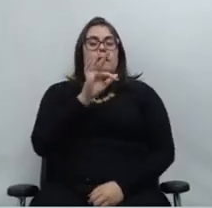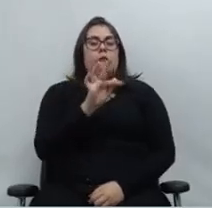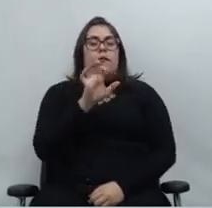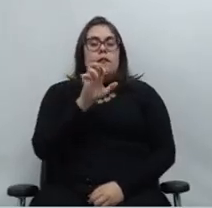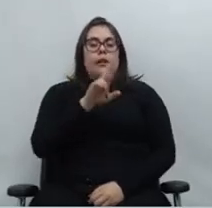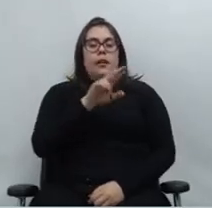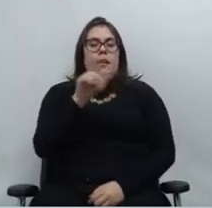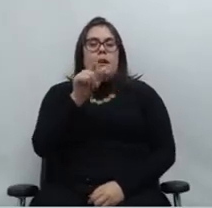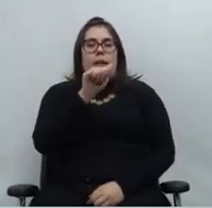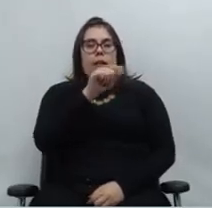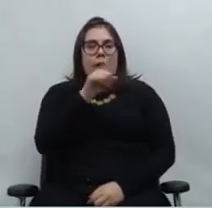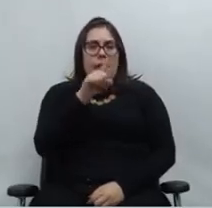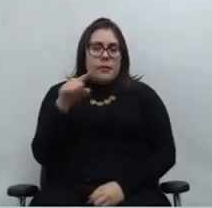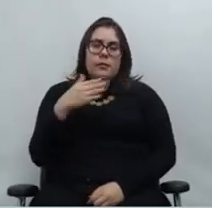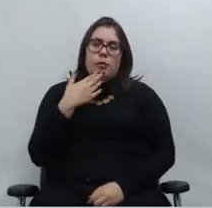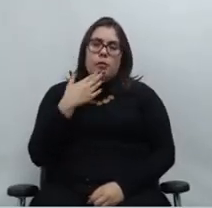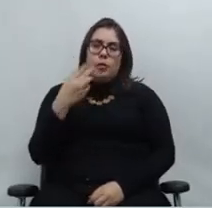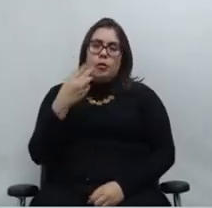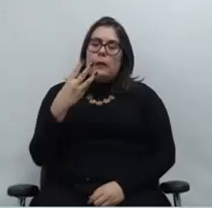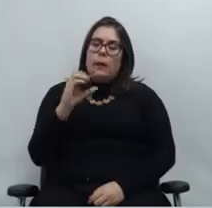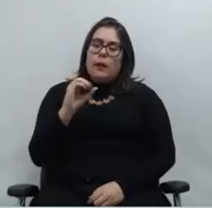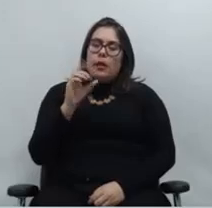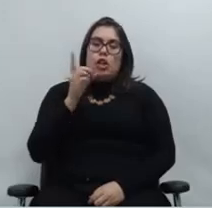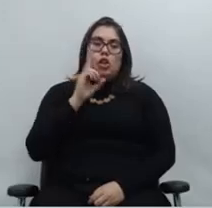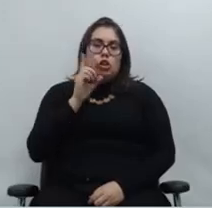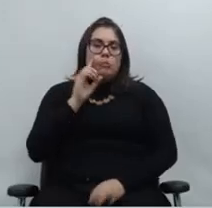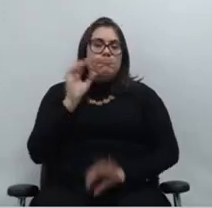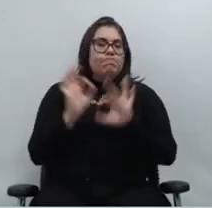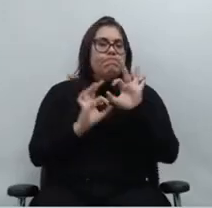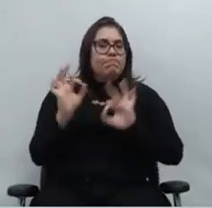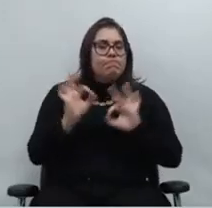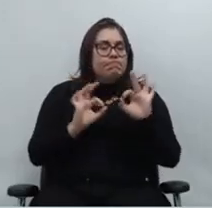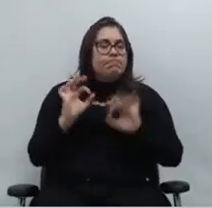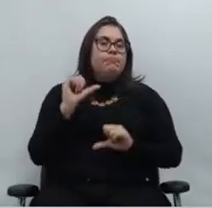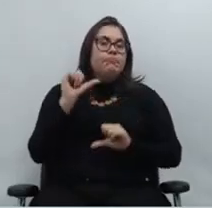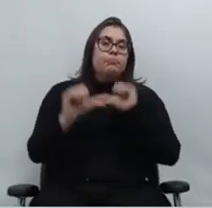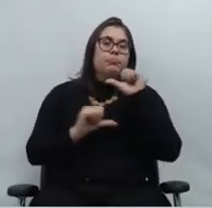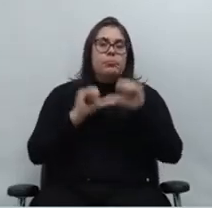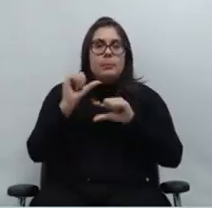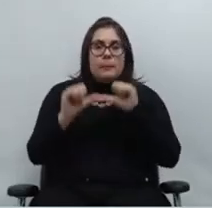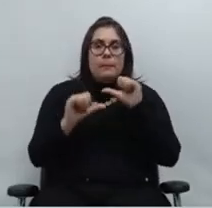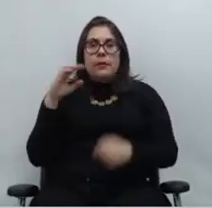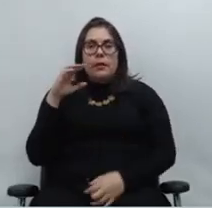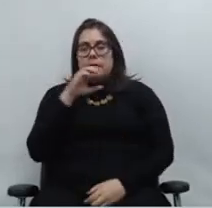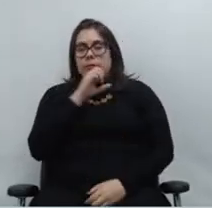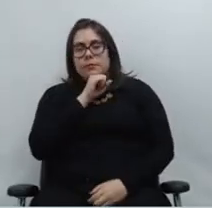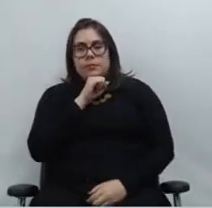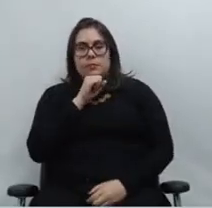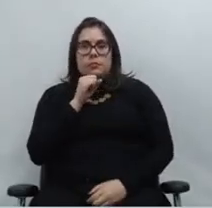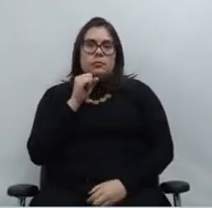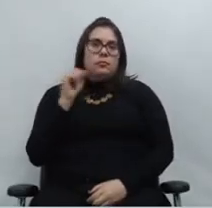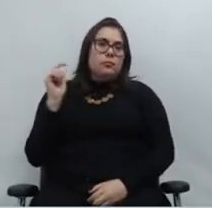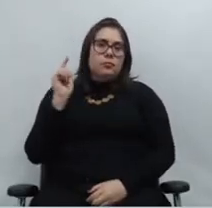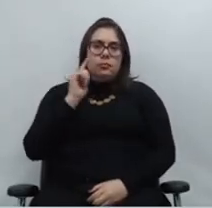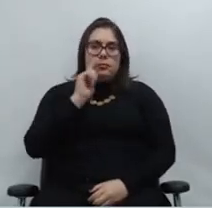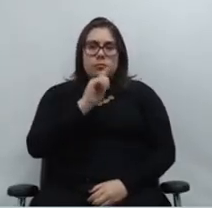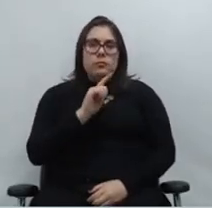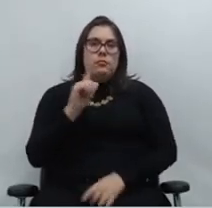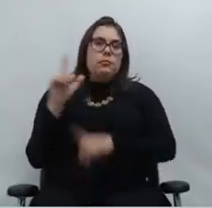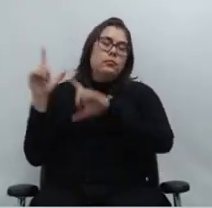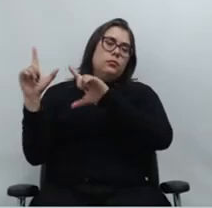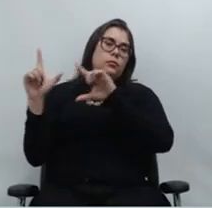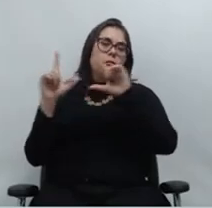dar mais 30 dias naquele pontinho para a gente fazer a alteração, a gente faz o mais rápido possível para fazer a alteração para a diminuição